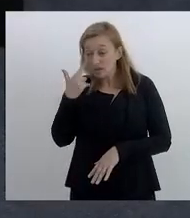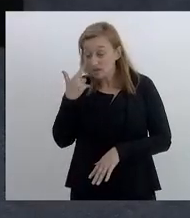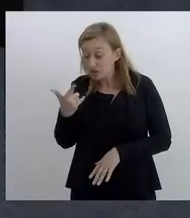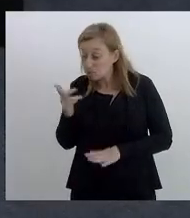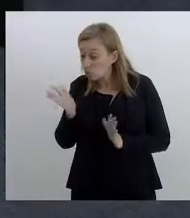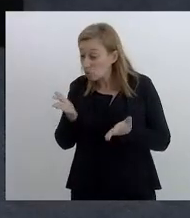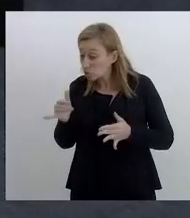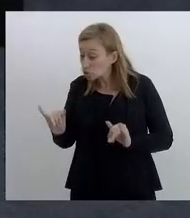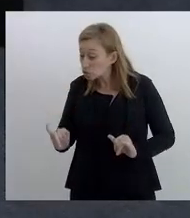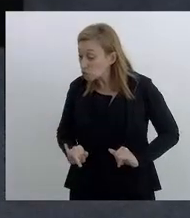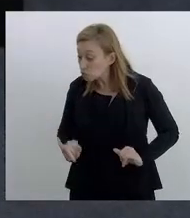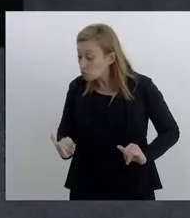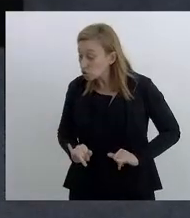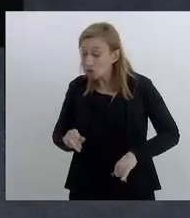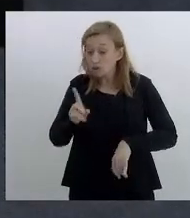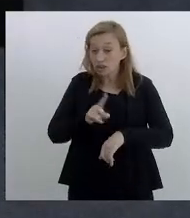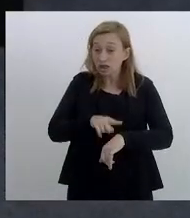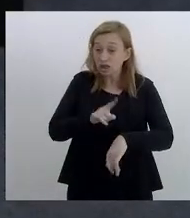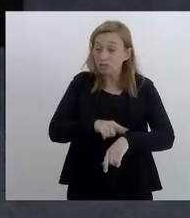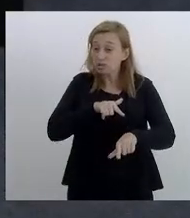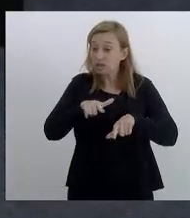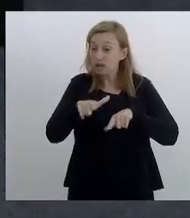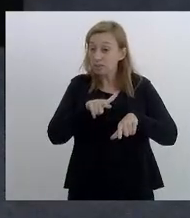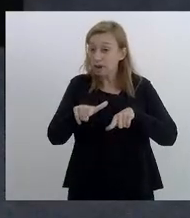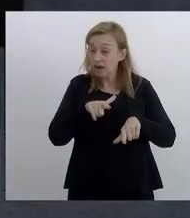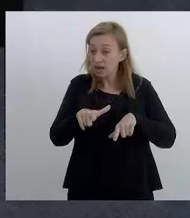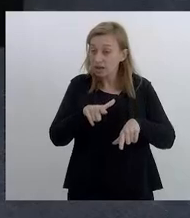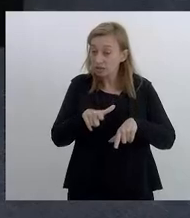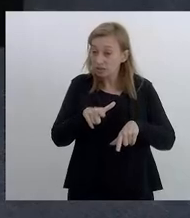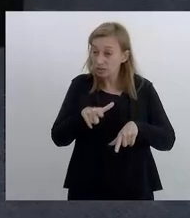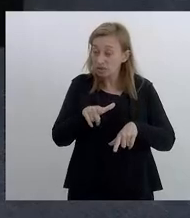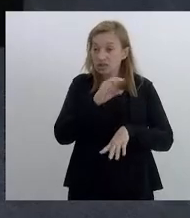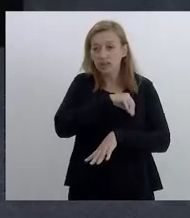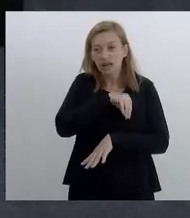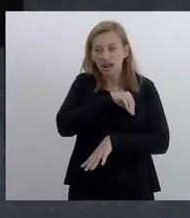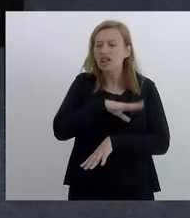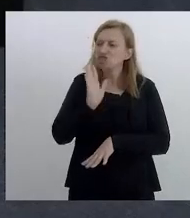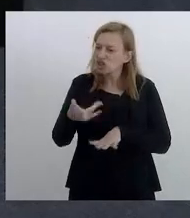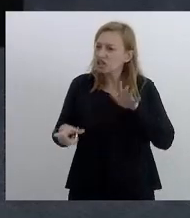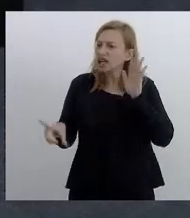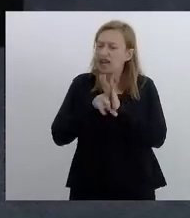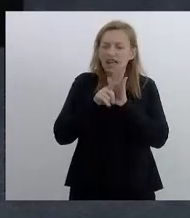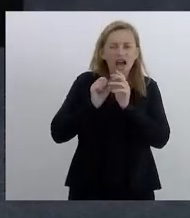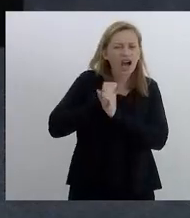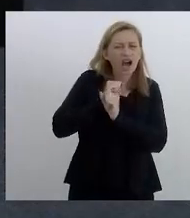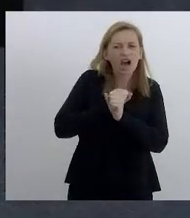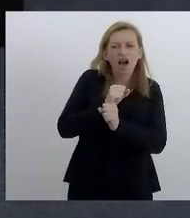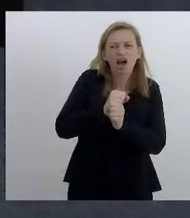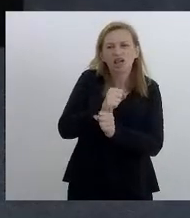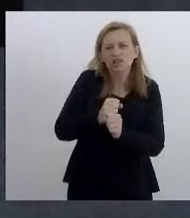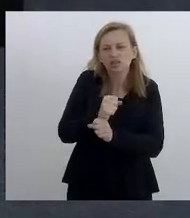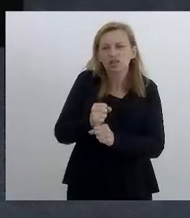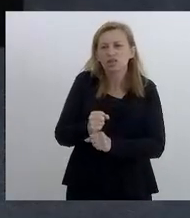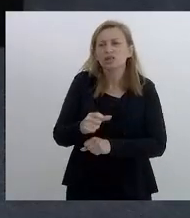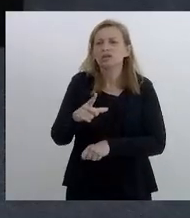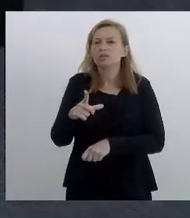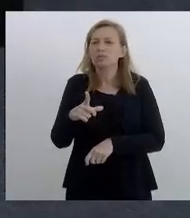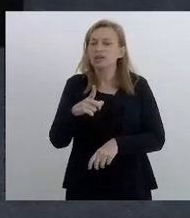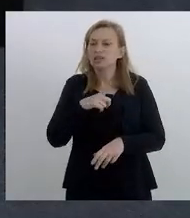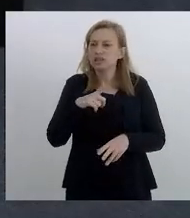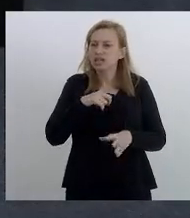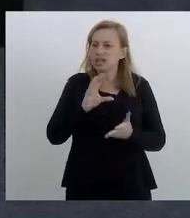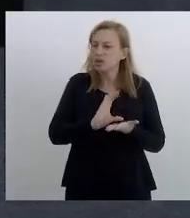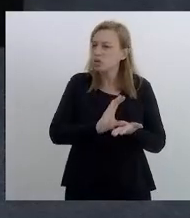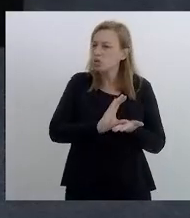todo por um plano de carreira e salário que já estava na lei há muitos anos, porque para ter o repasse